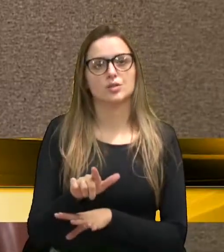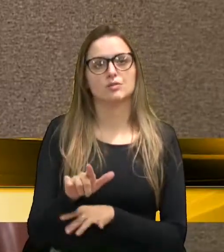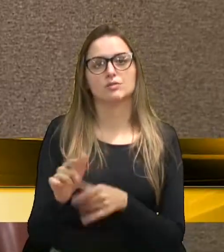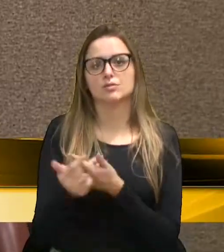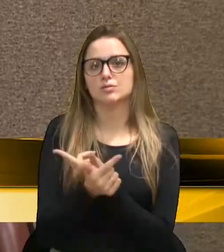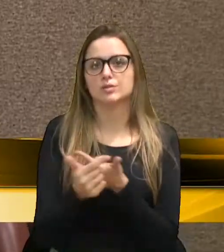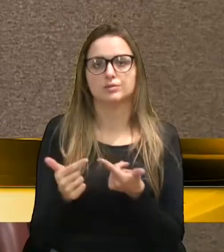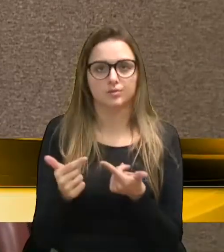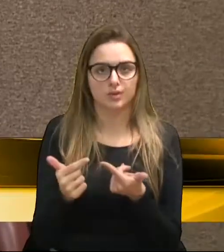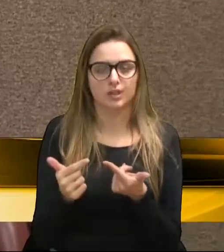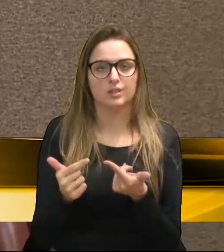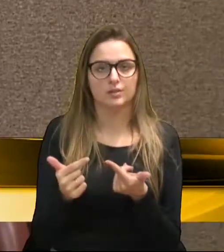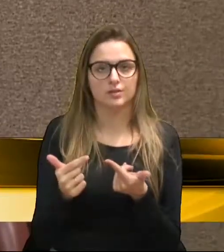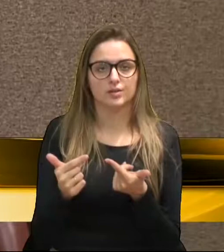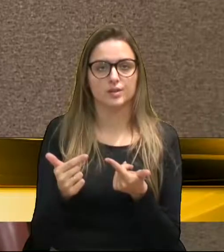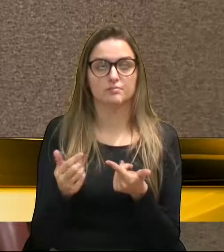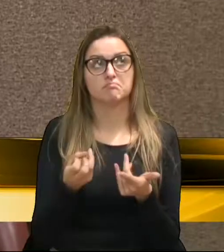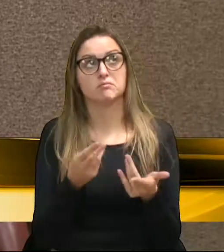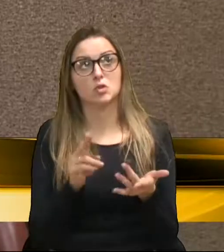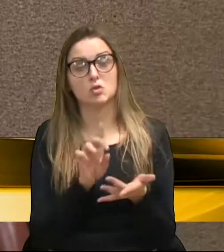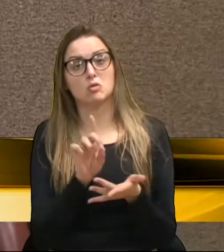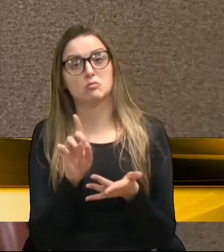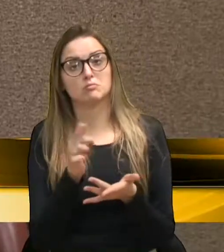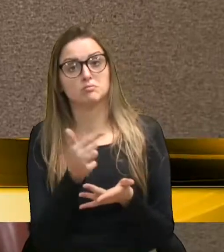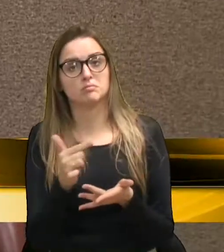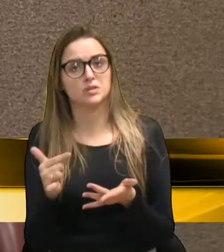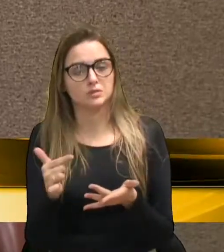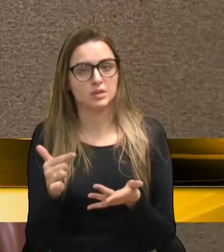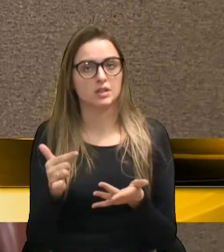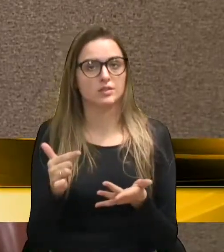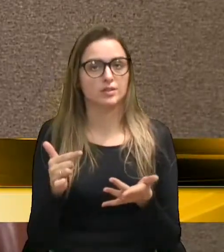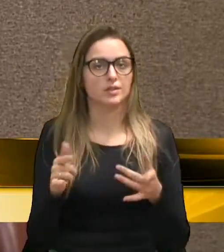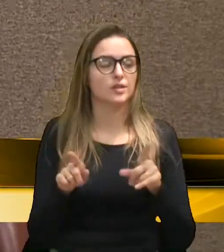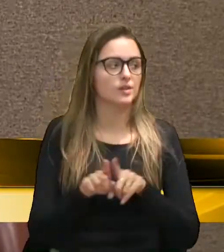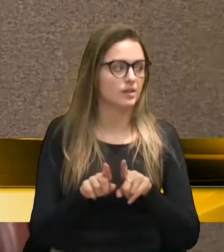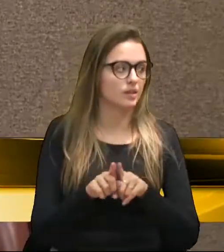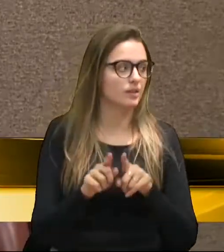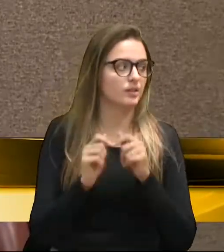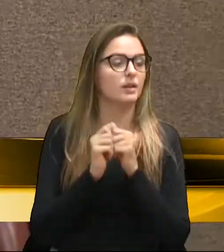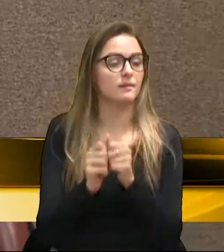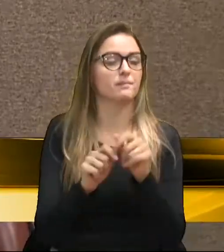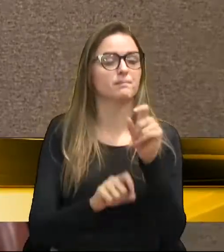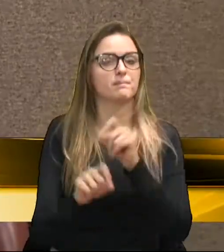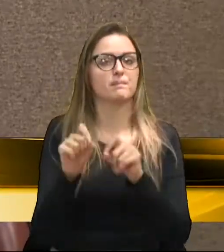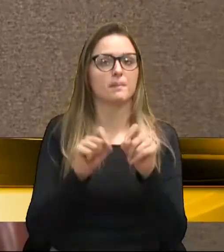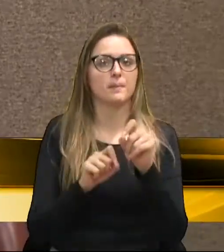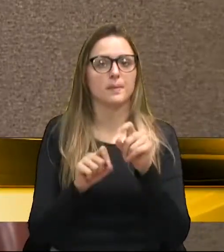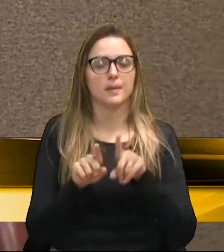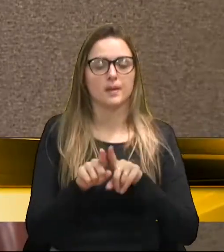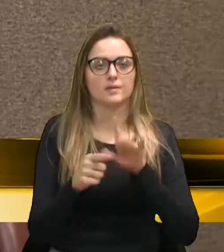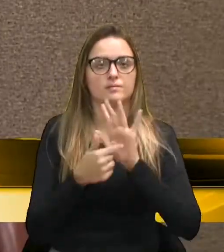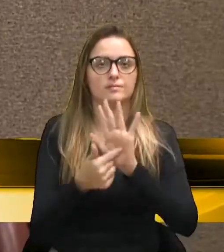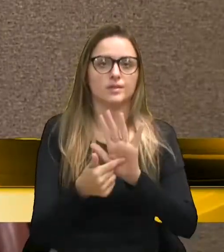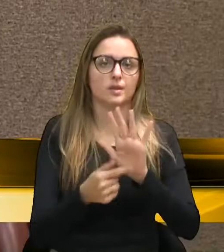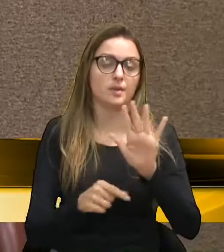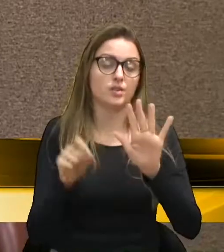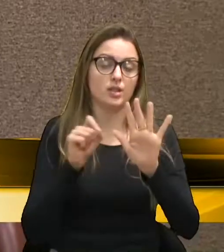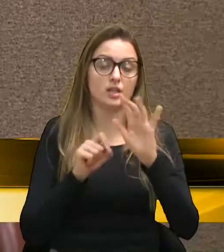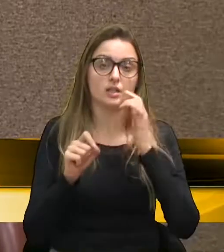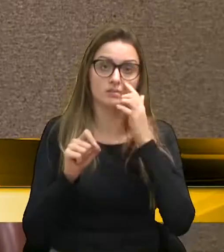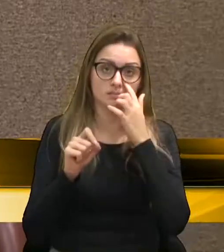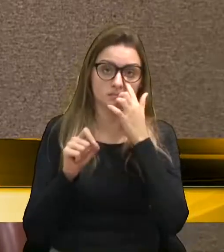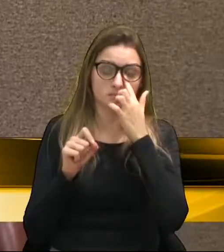tiveram ou não foram, né, vistos com uma sensibilidade por parte do Poder